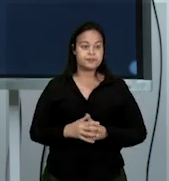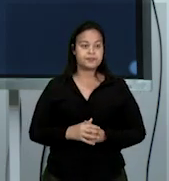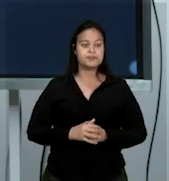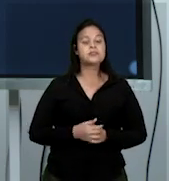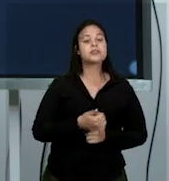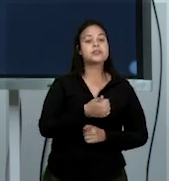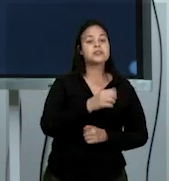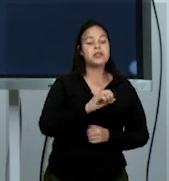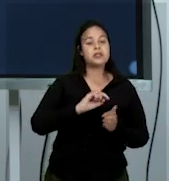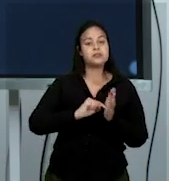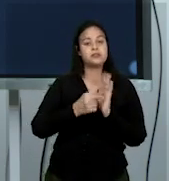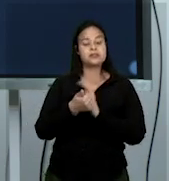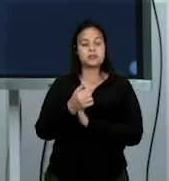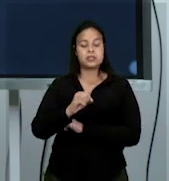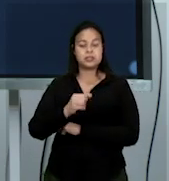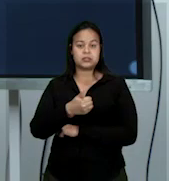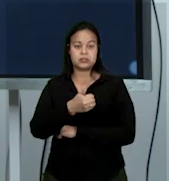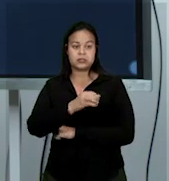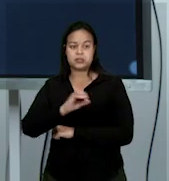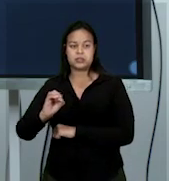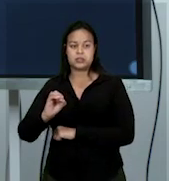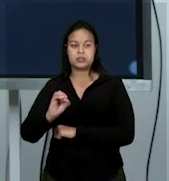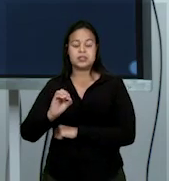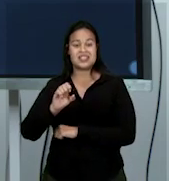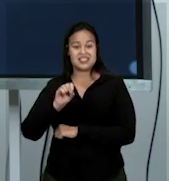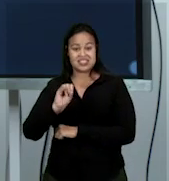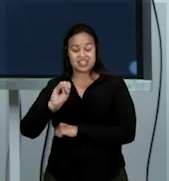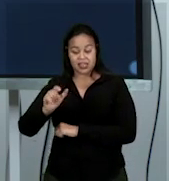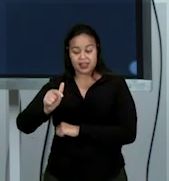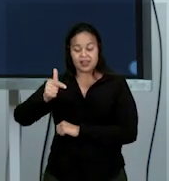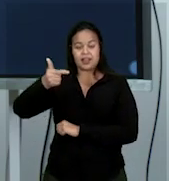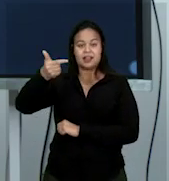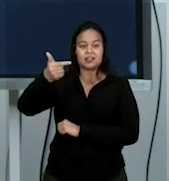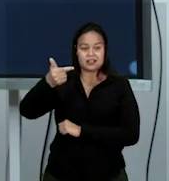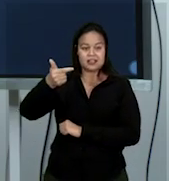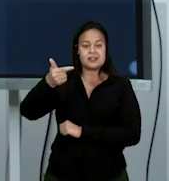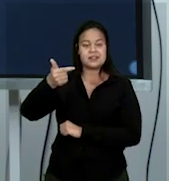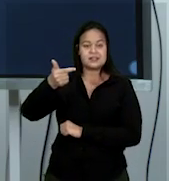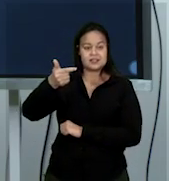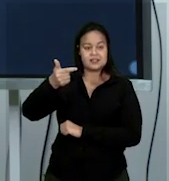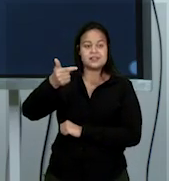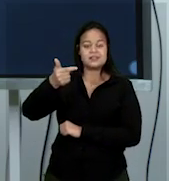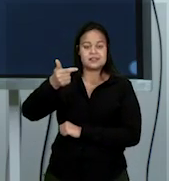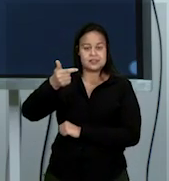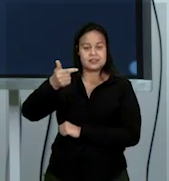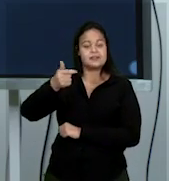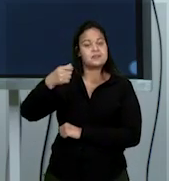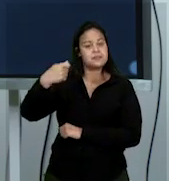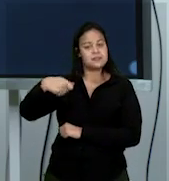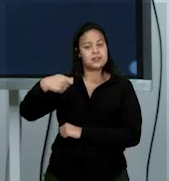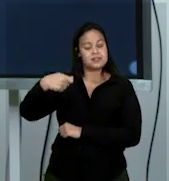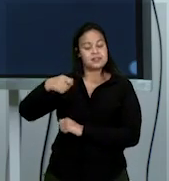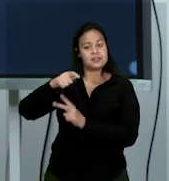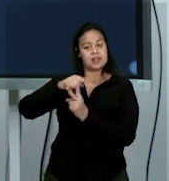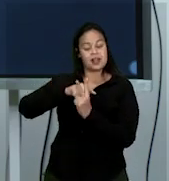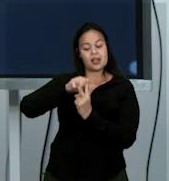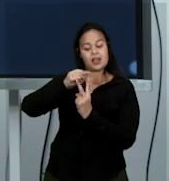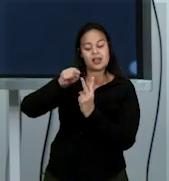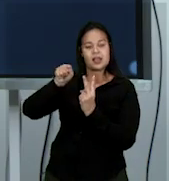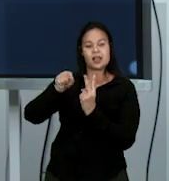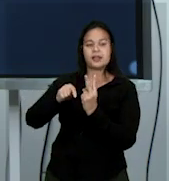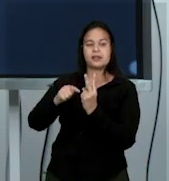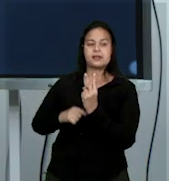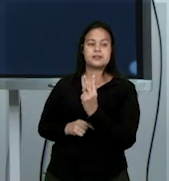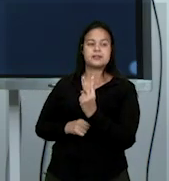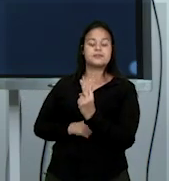10 vezes 10, 100, é igual a H2. Então se está elevado a 2, o contrário de elevado a 2 é raiz. Então H